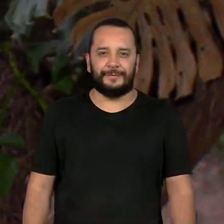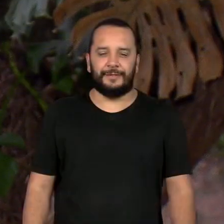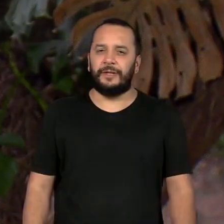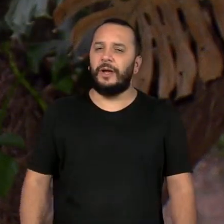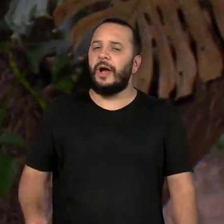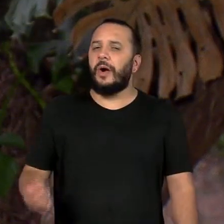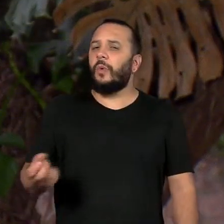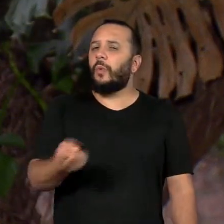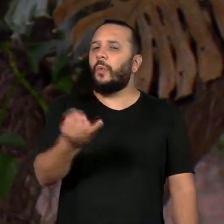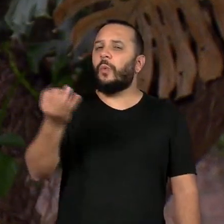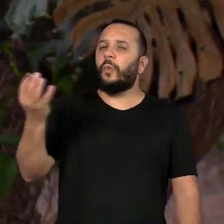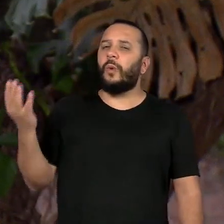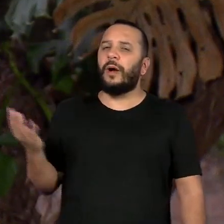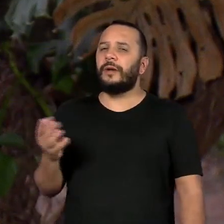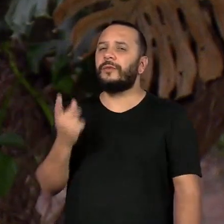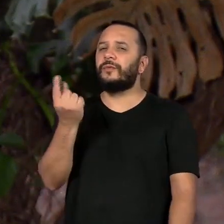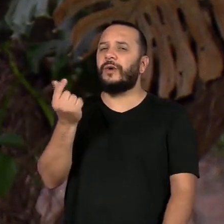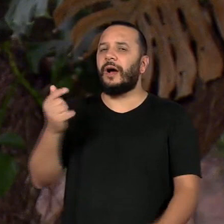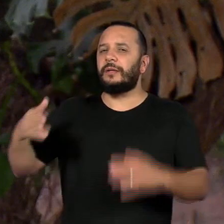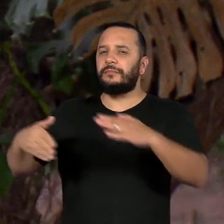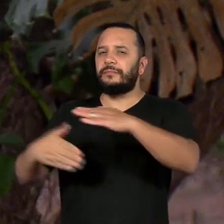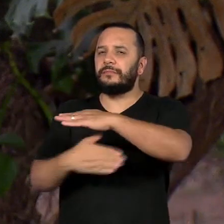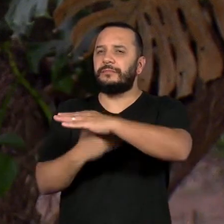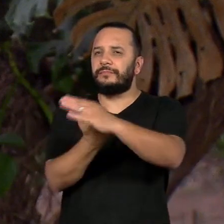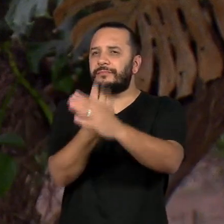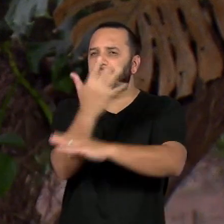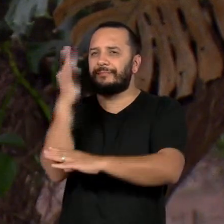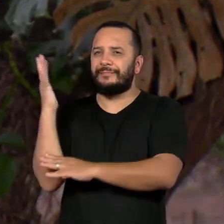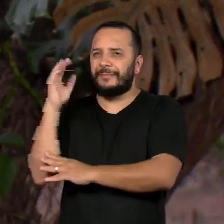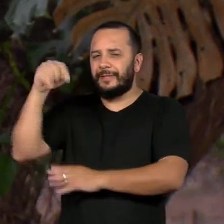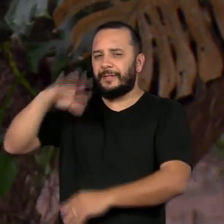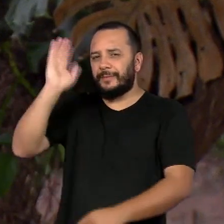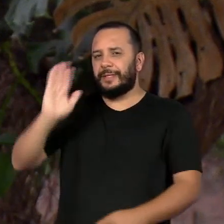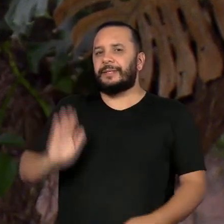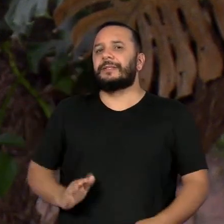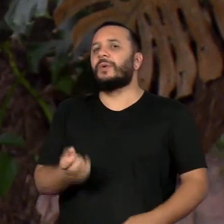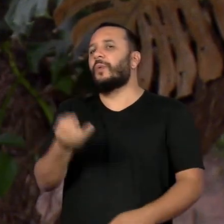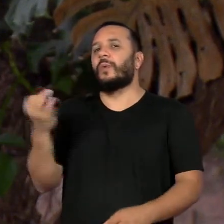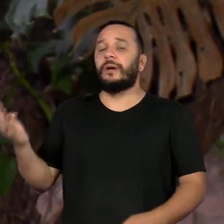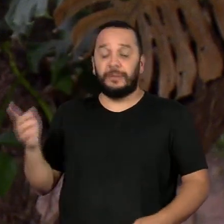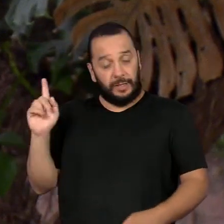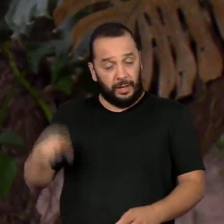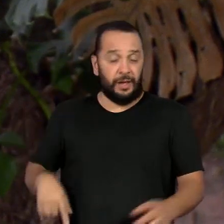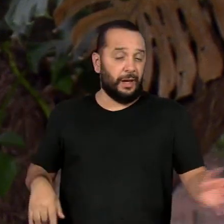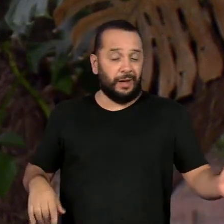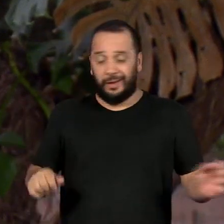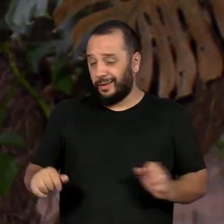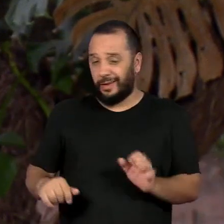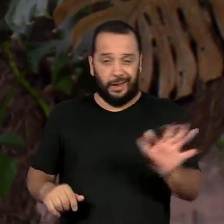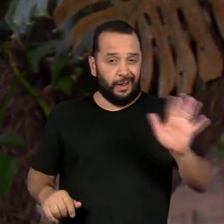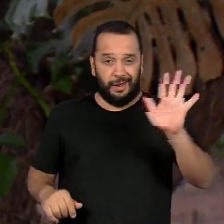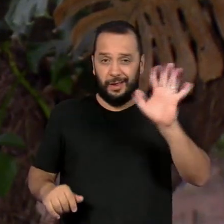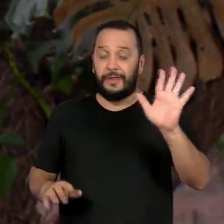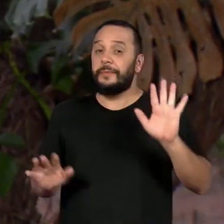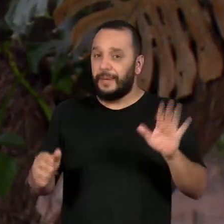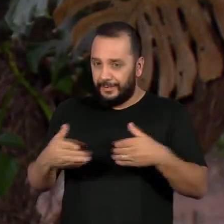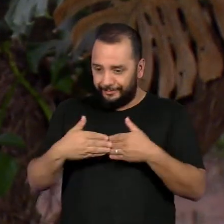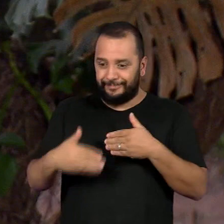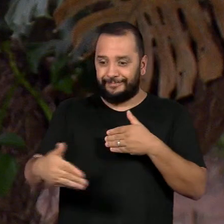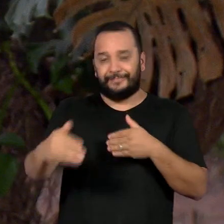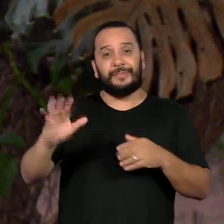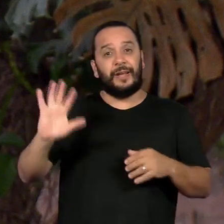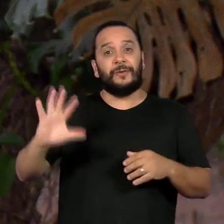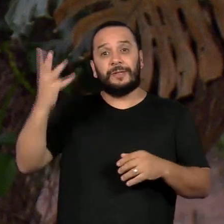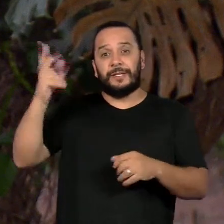Quanto vale a biodiversidade do Brasil? Certamente o valor é imenso. Em breve, a exemplo do que acontece em